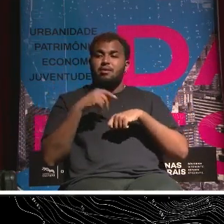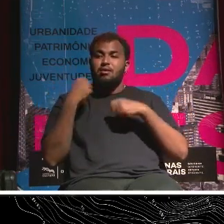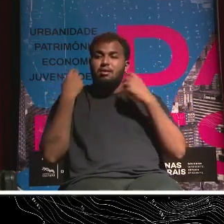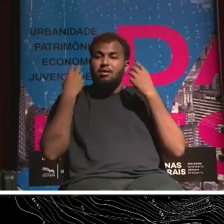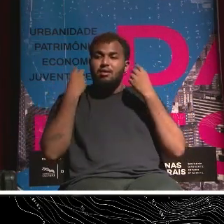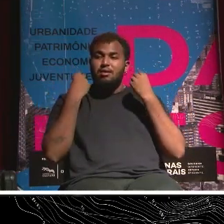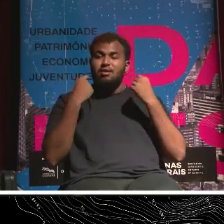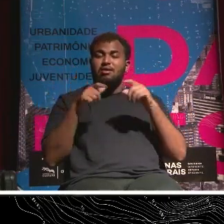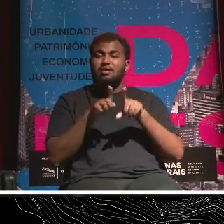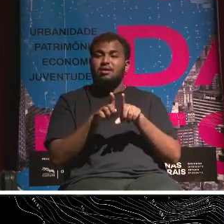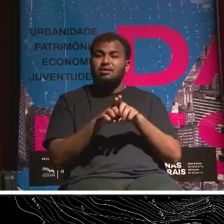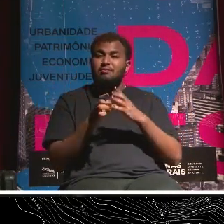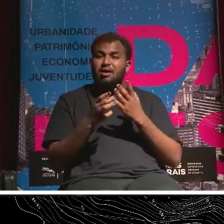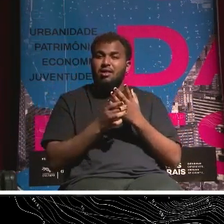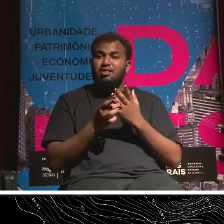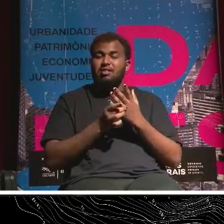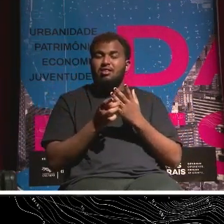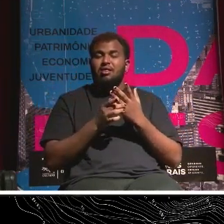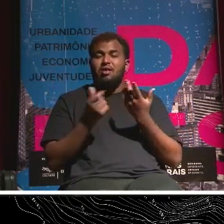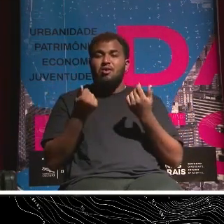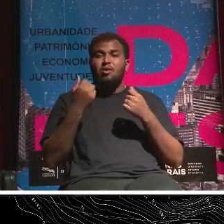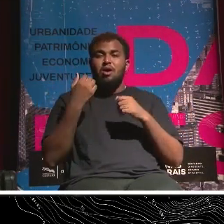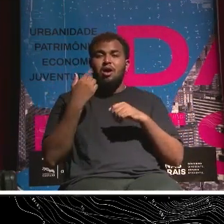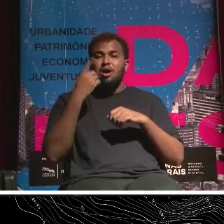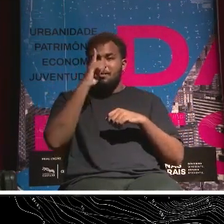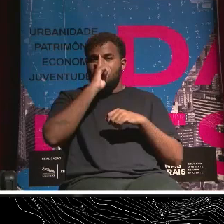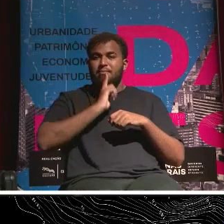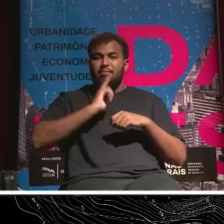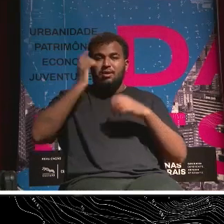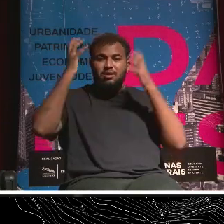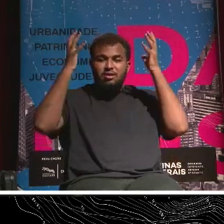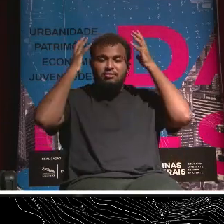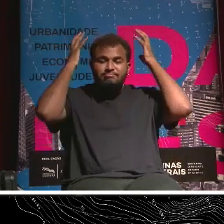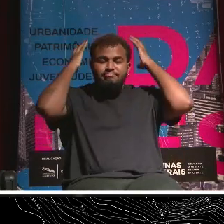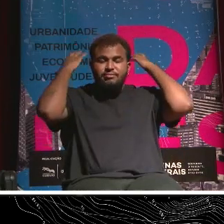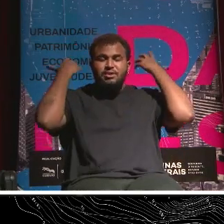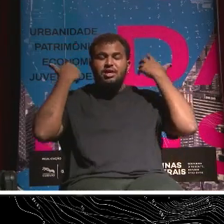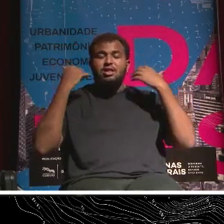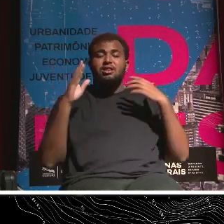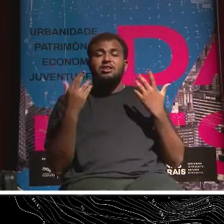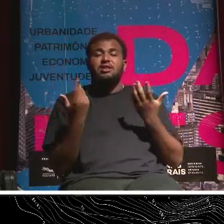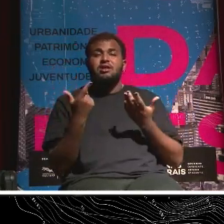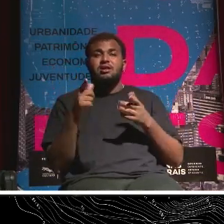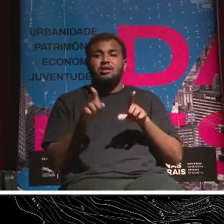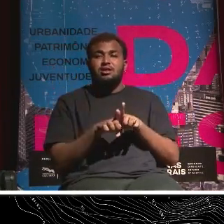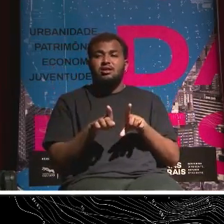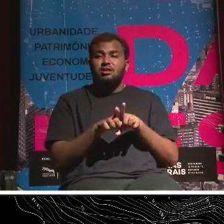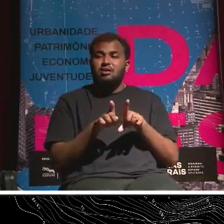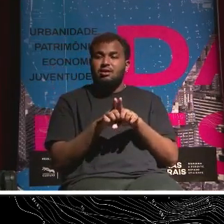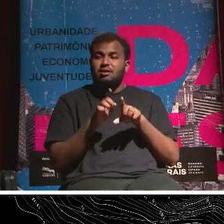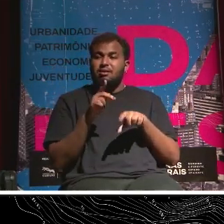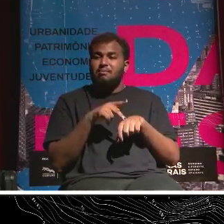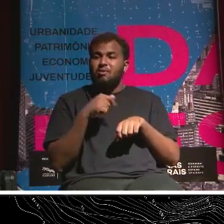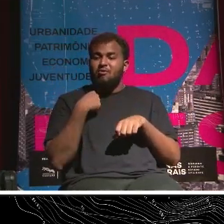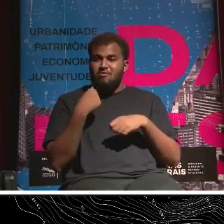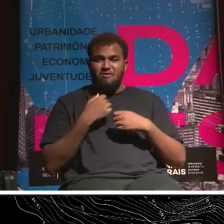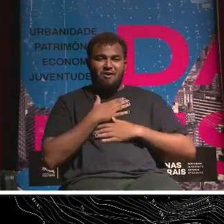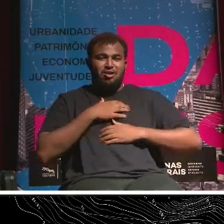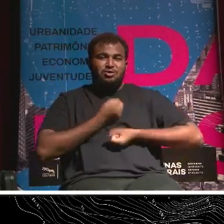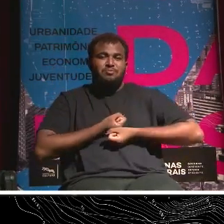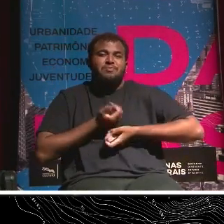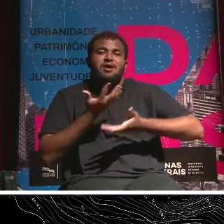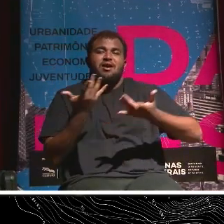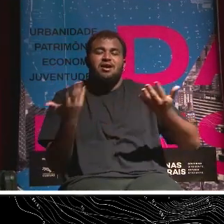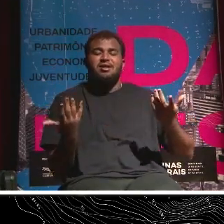também, tenho um cabelo loiro curtinho, um afro puff, bonitinho assim, um sapato de pedrarias. Eu gosto de brilhar, já perceberam,